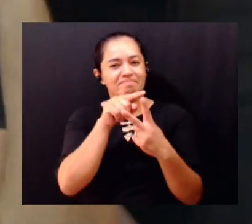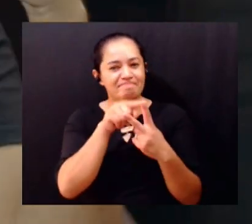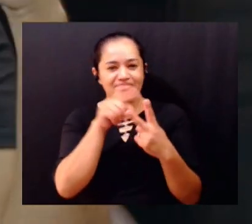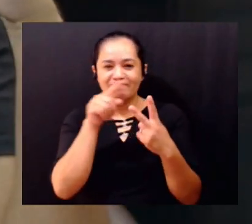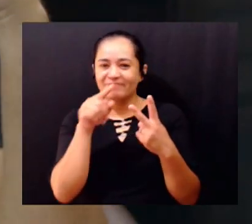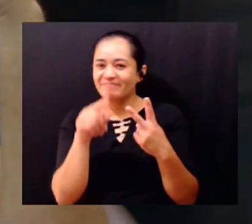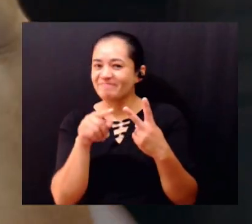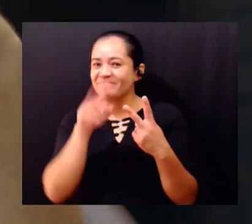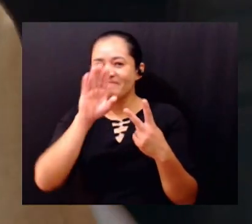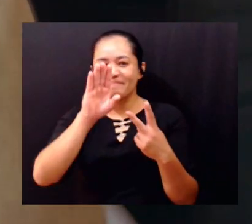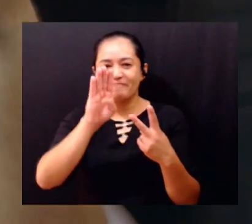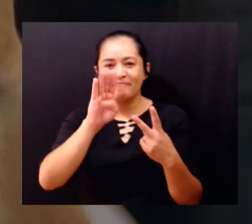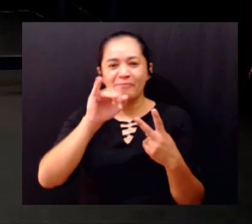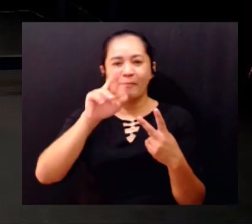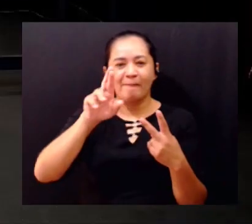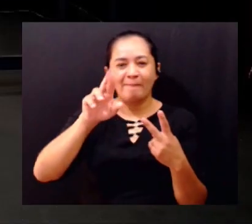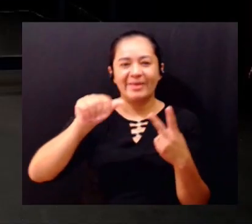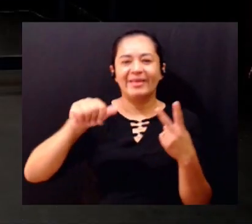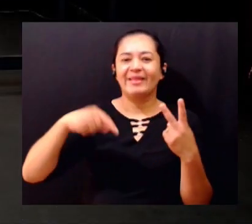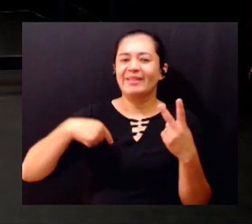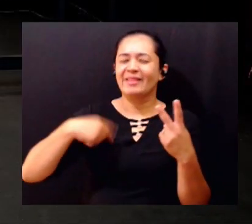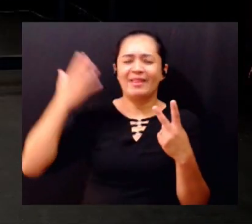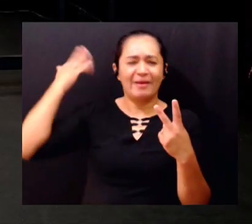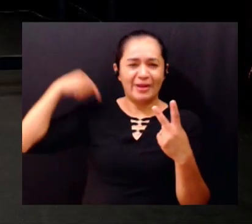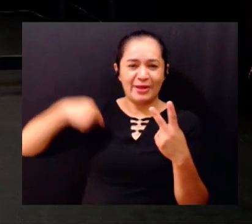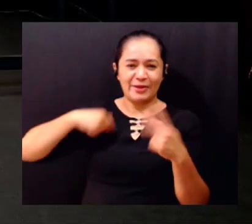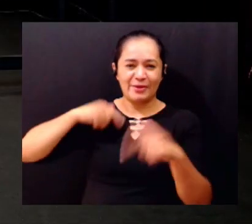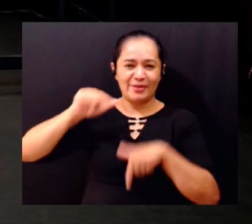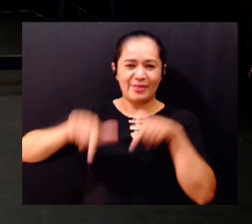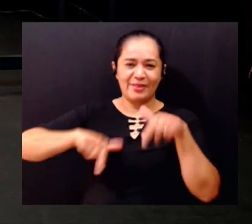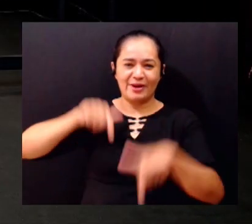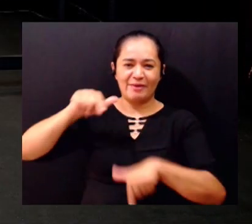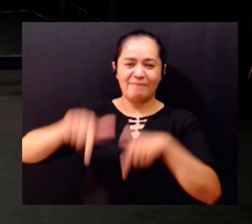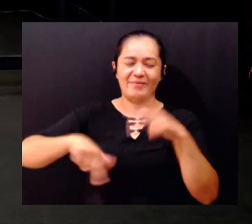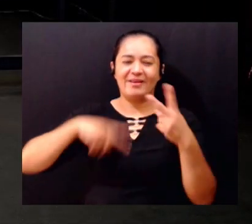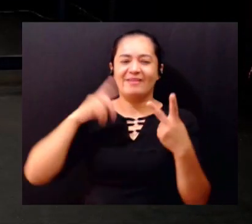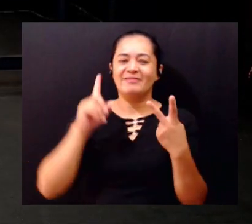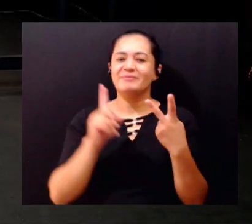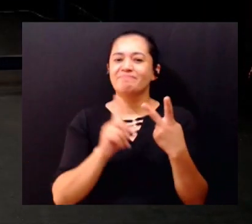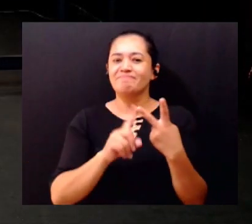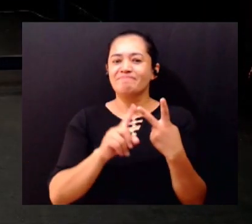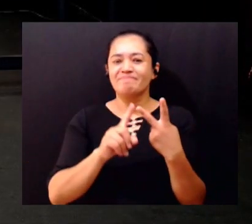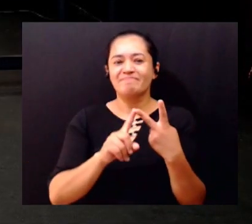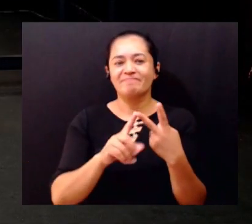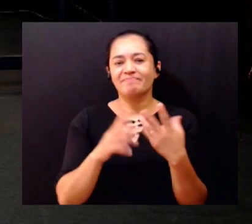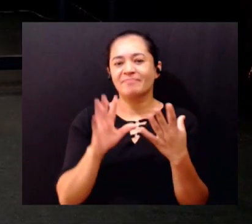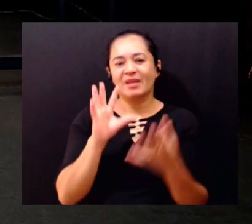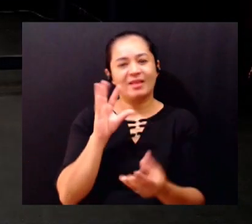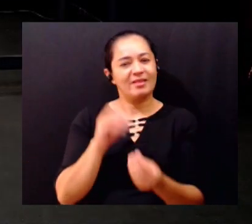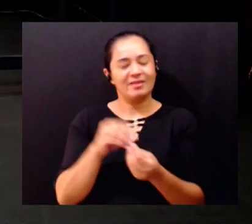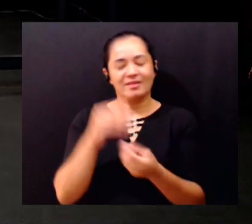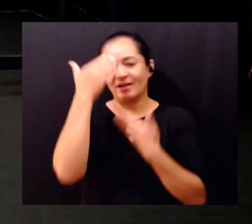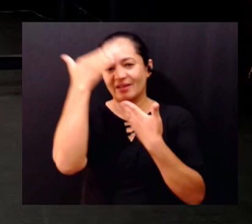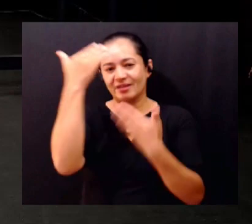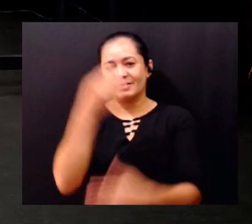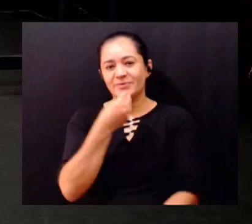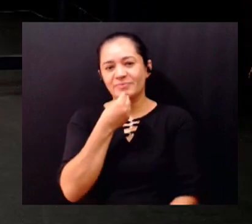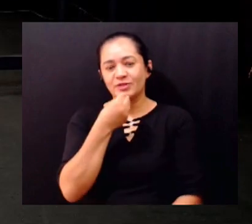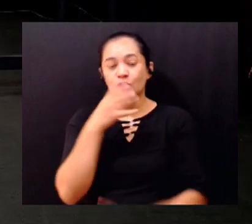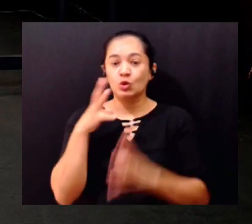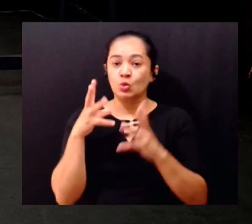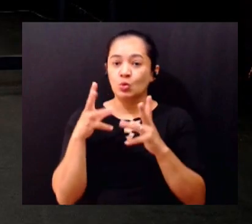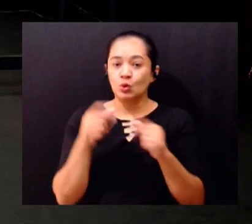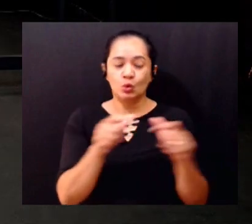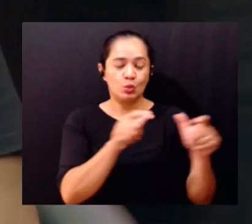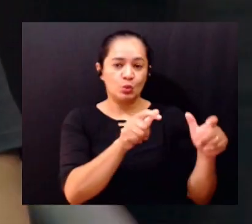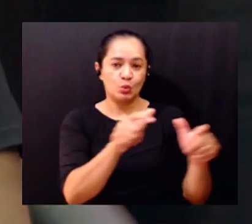Foi na época que eu trabalhei lá, que tinha o Tatu Man. falou desse Tatu Man pra mim. Mas é isso, agradecer a oportunidade, acho que todo espaço é importante para o